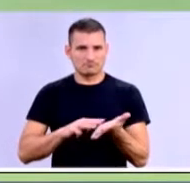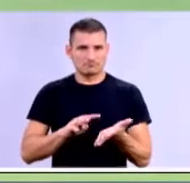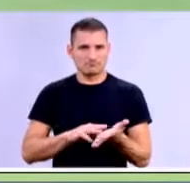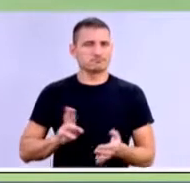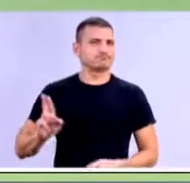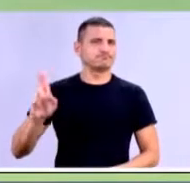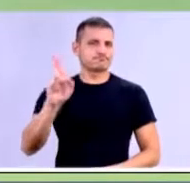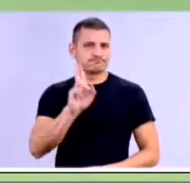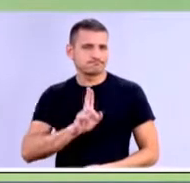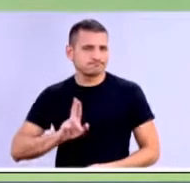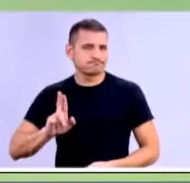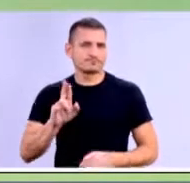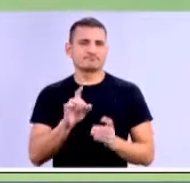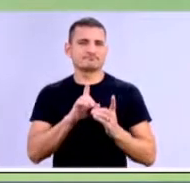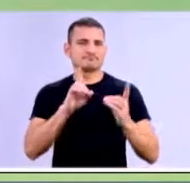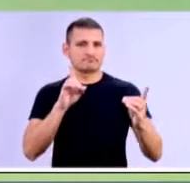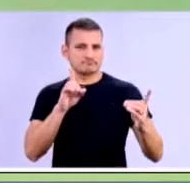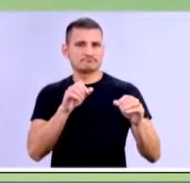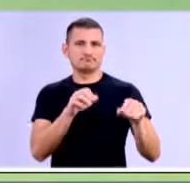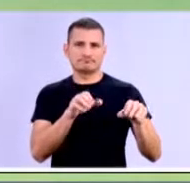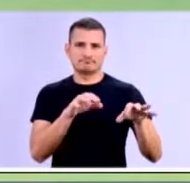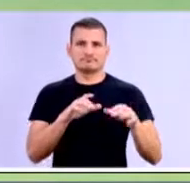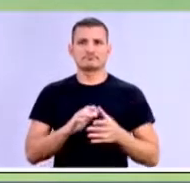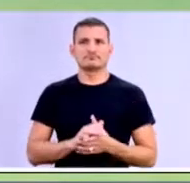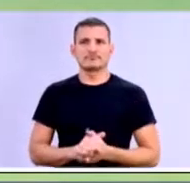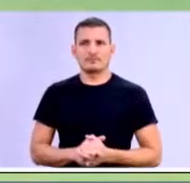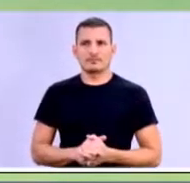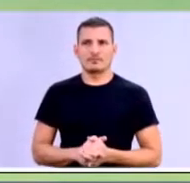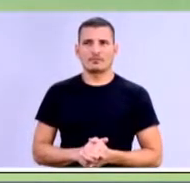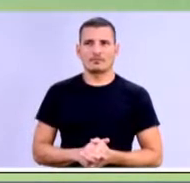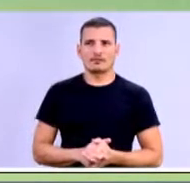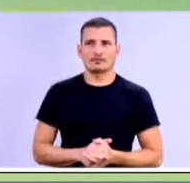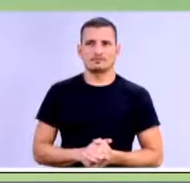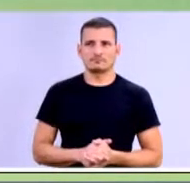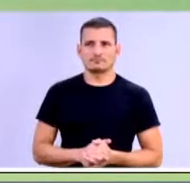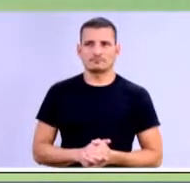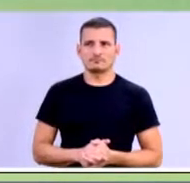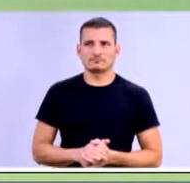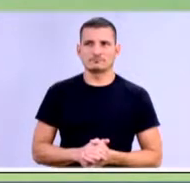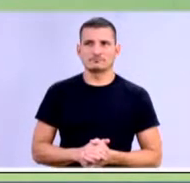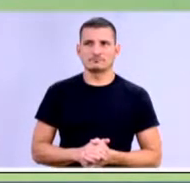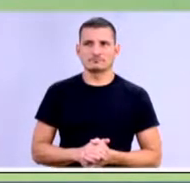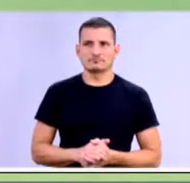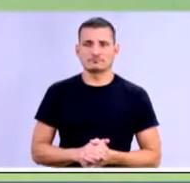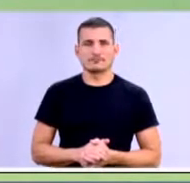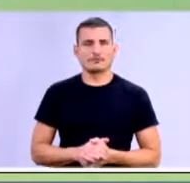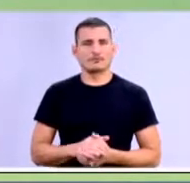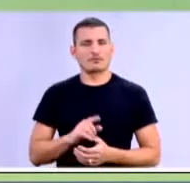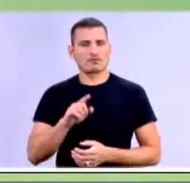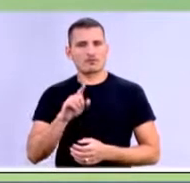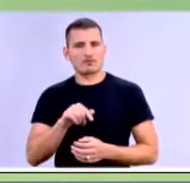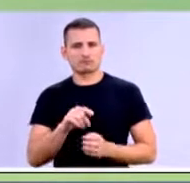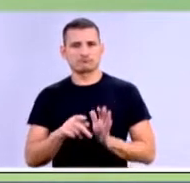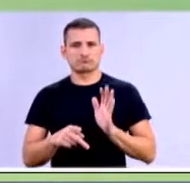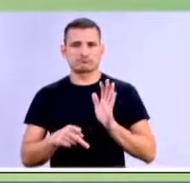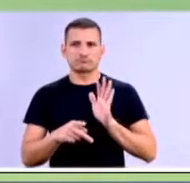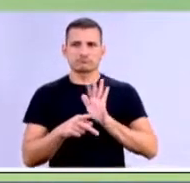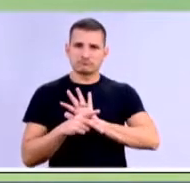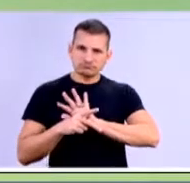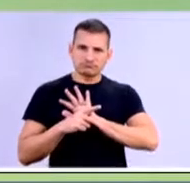ensino à distância é mediada exclusivamente